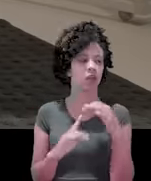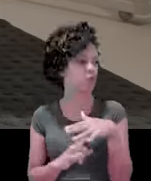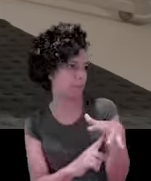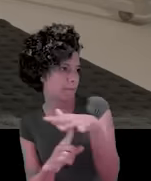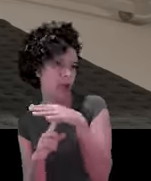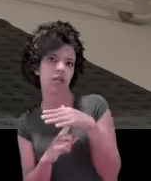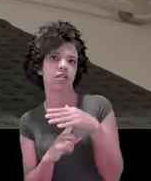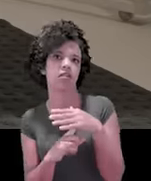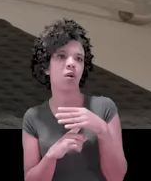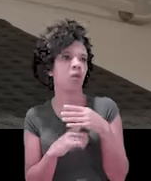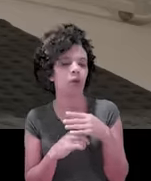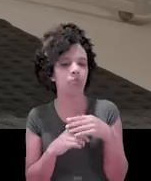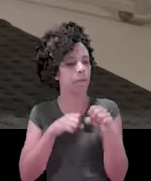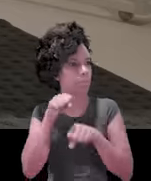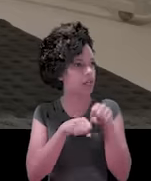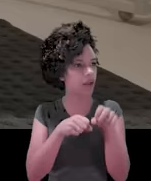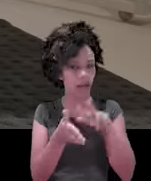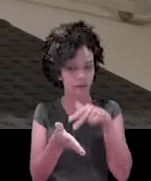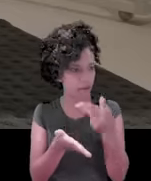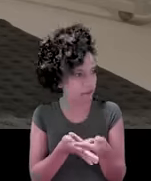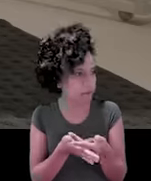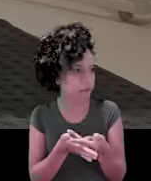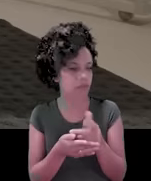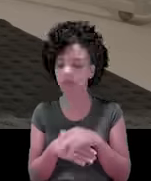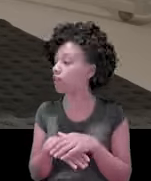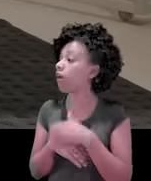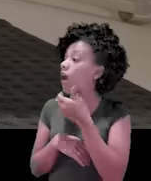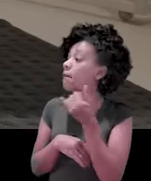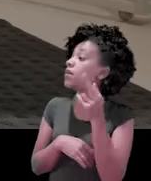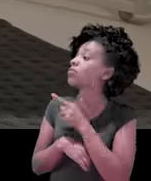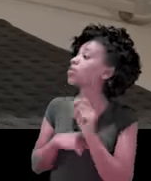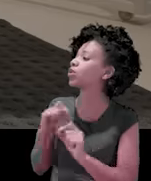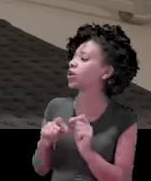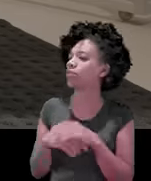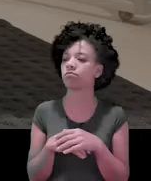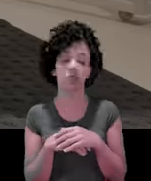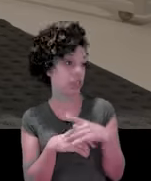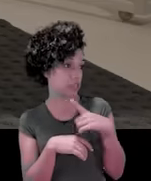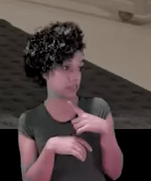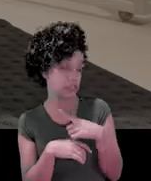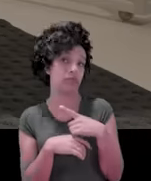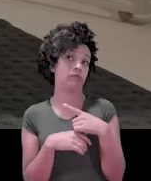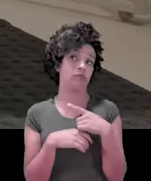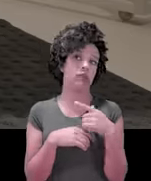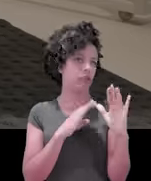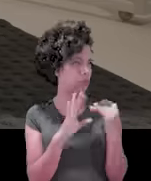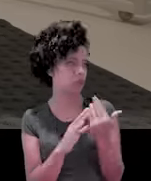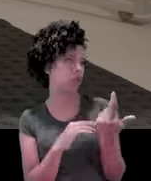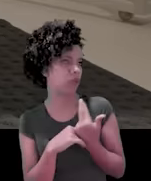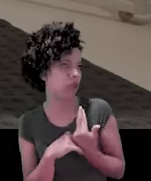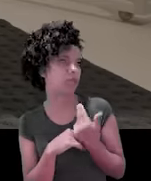parque nacional saiu para dar uma volta de bike é por Railson dizer se você não falou o que ela me respondeu disse que tá aqui história louco e tal